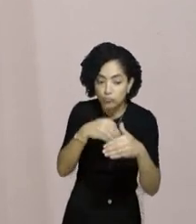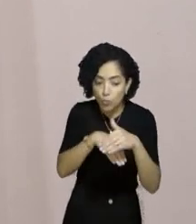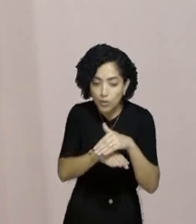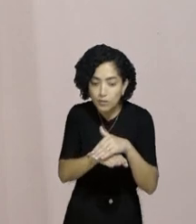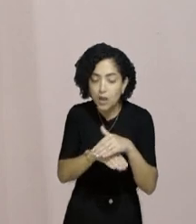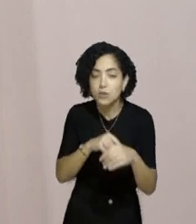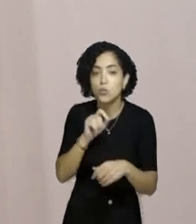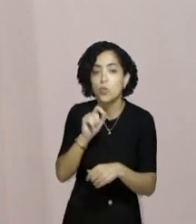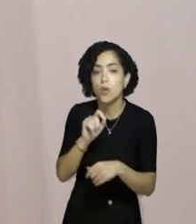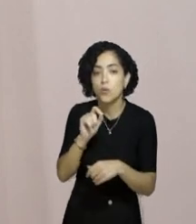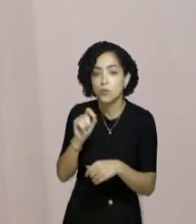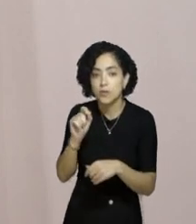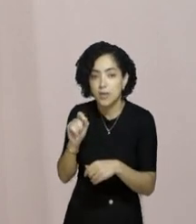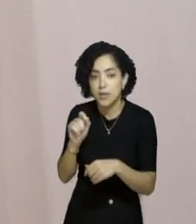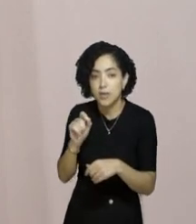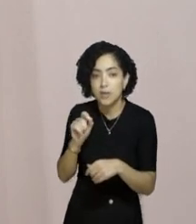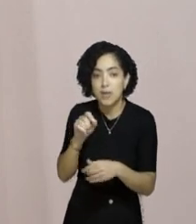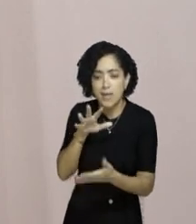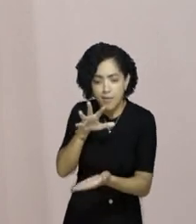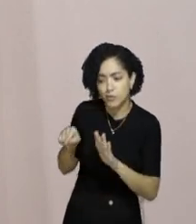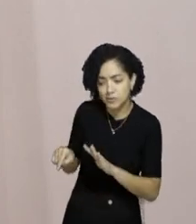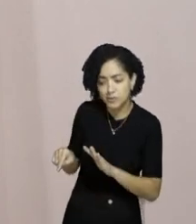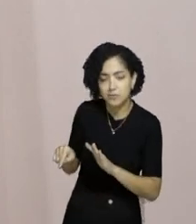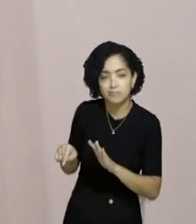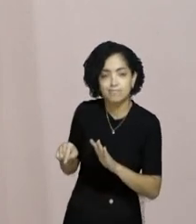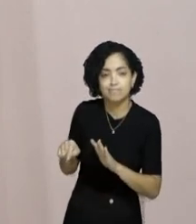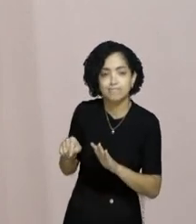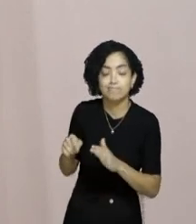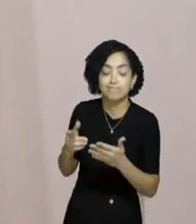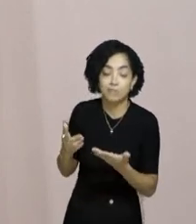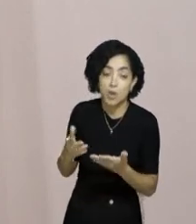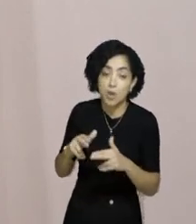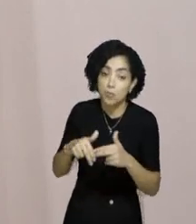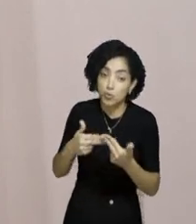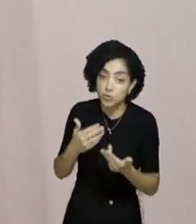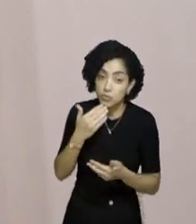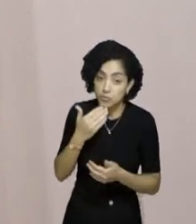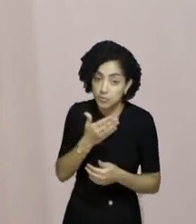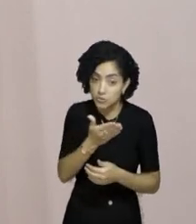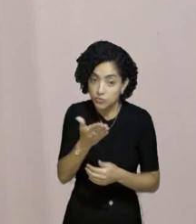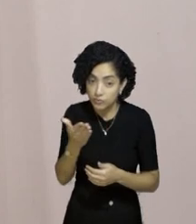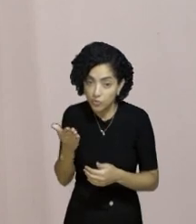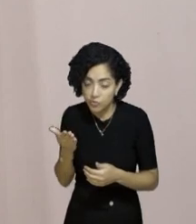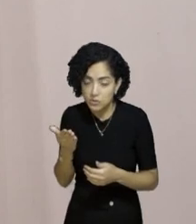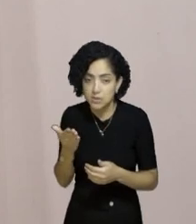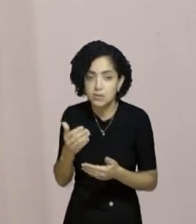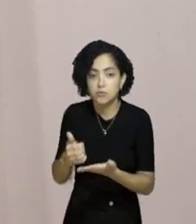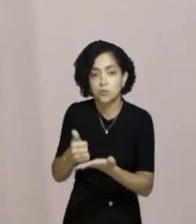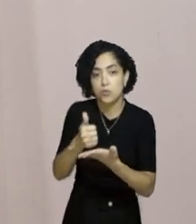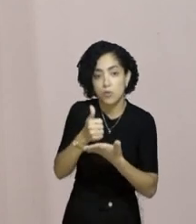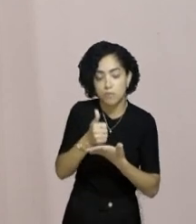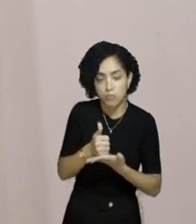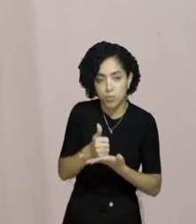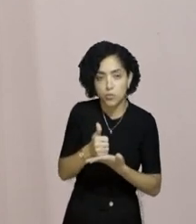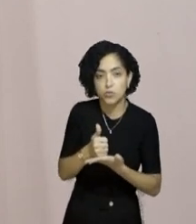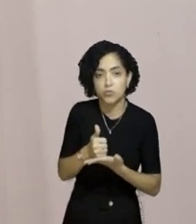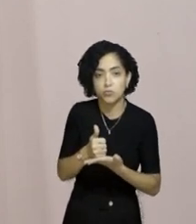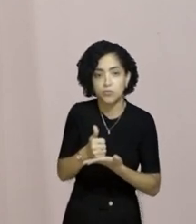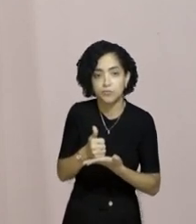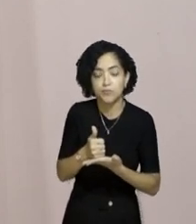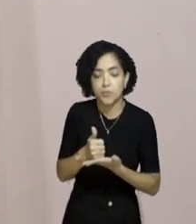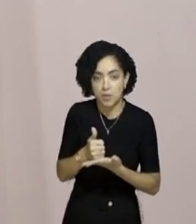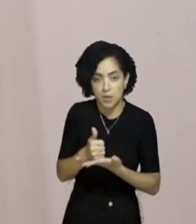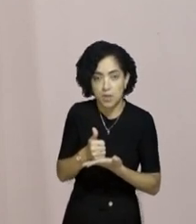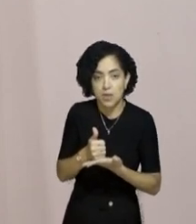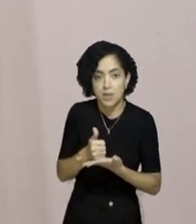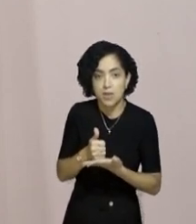é a forma de registrar o fato é por isso que eu peço vocês o total apoio àqueles que se manifestam em